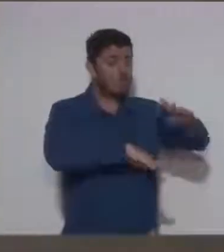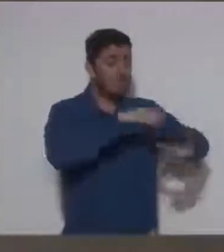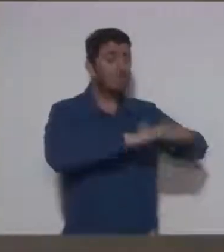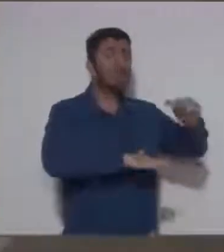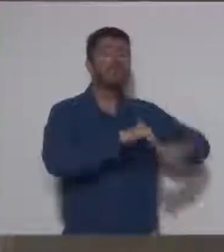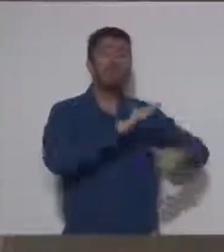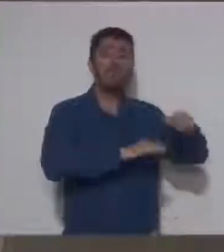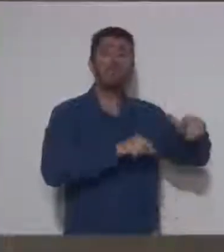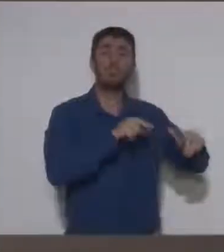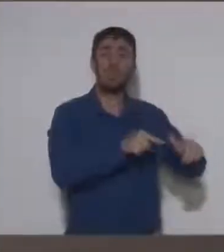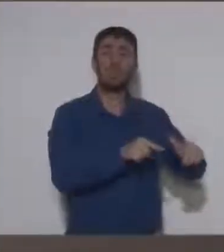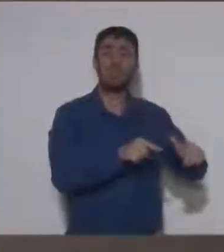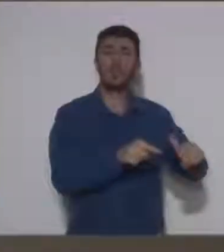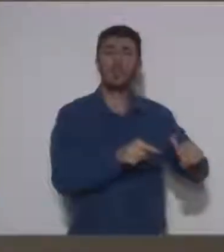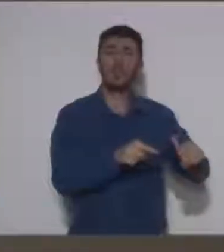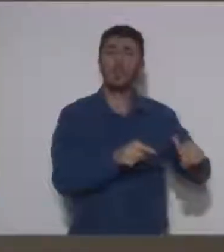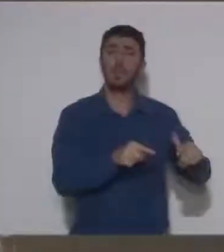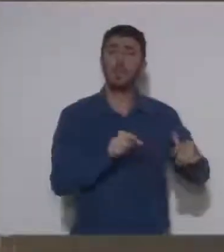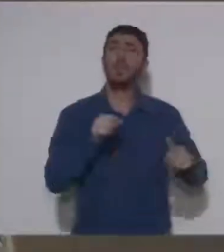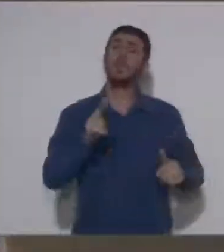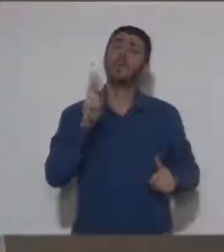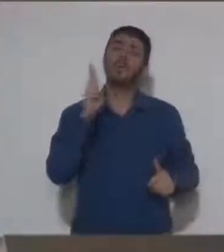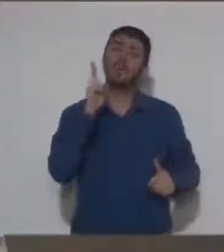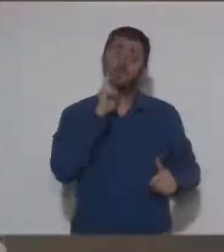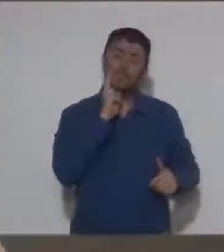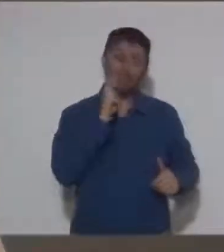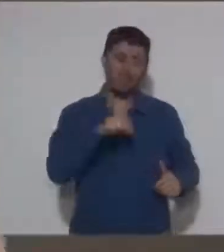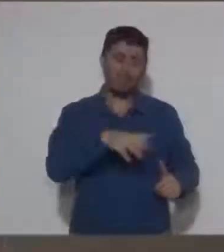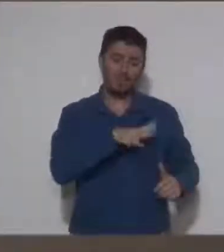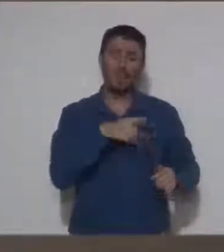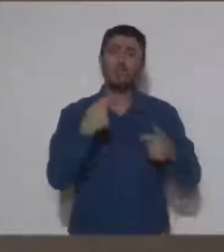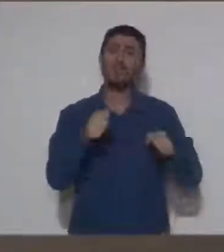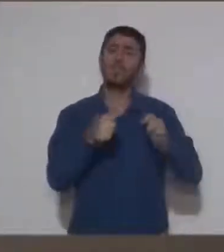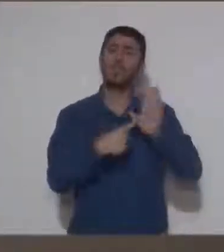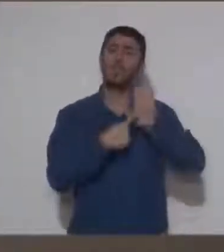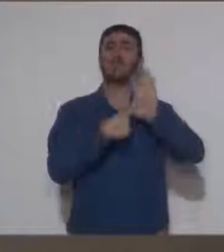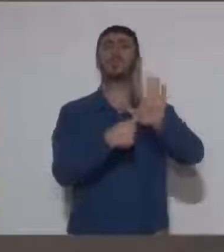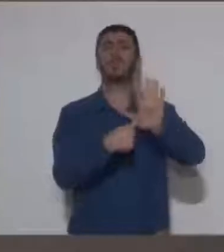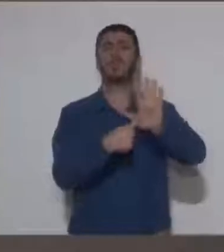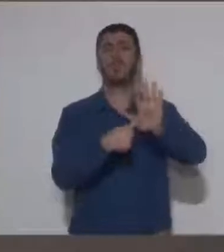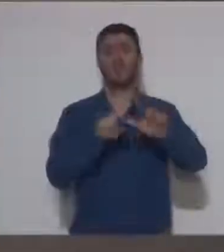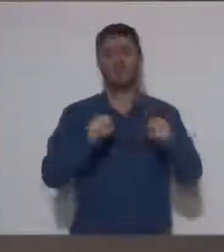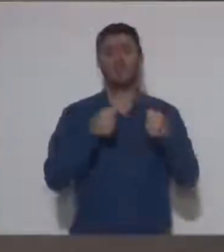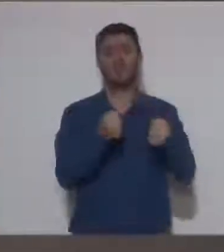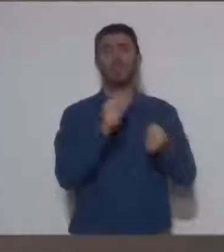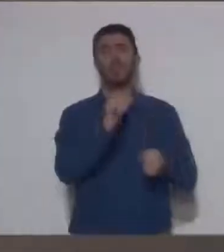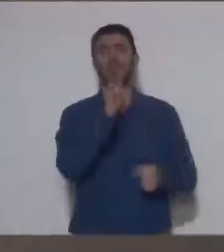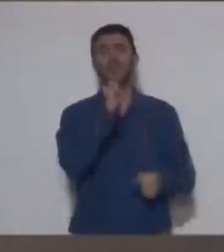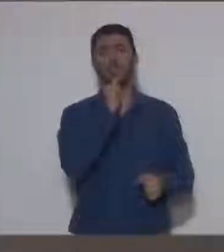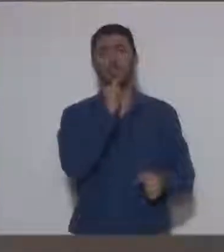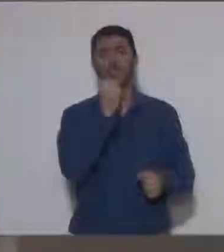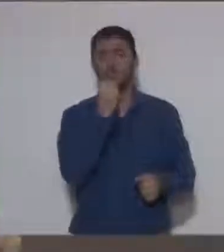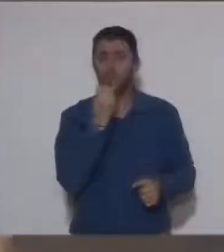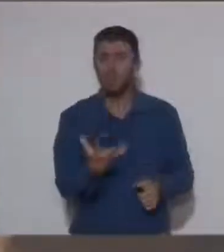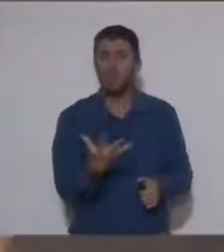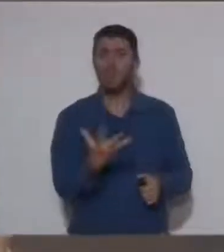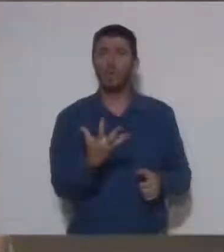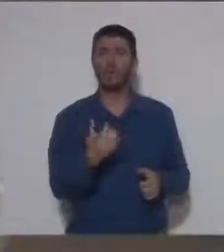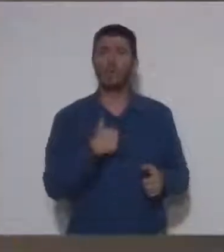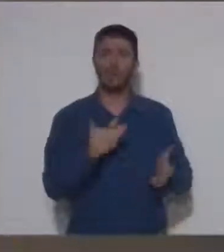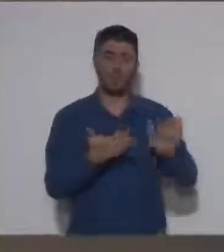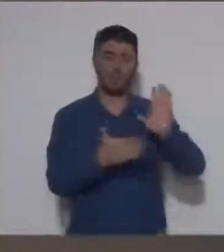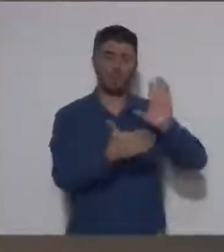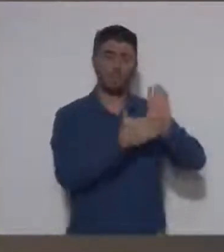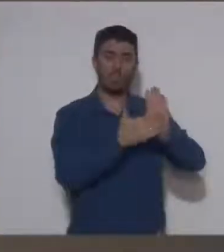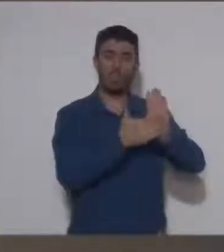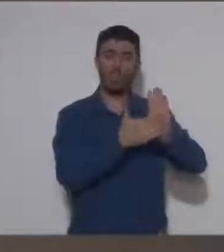numa coisa prática, eu acho que Vinhedo tem que ser esses exemplos. Não é? Eu proponho, até vou fazer oficialmente uma proposta para o governo, a